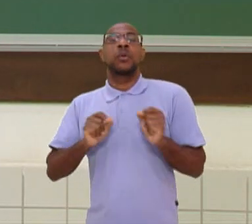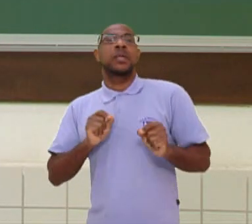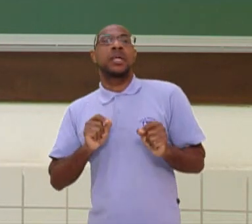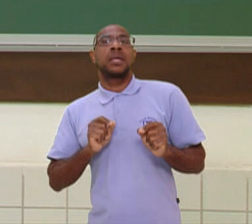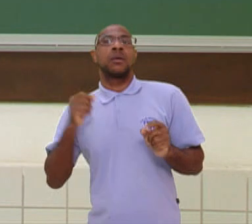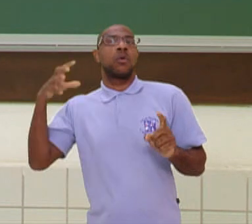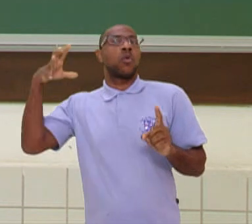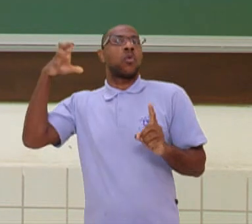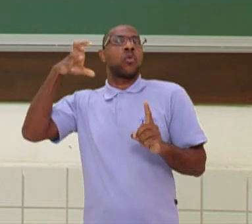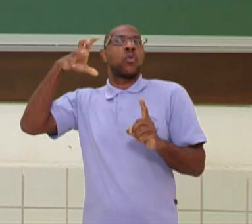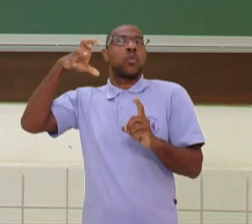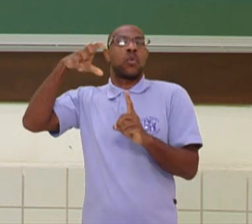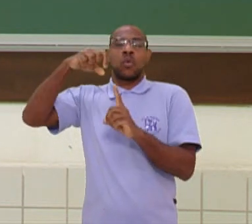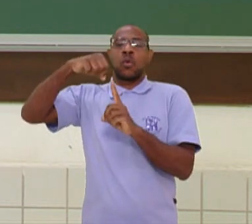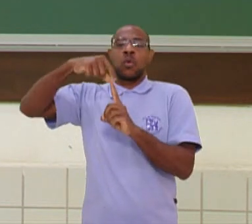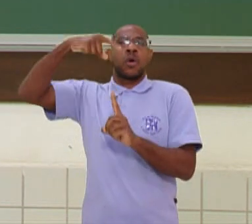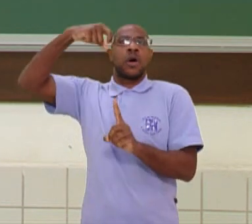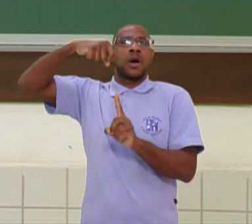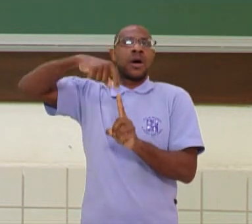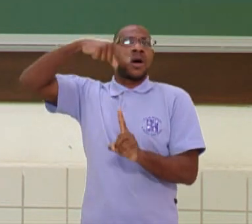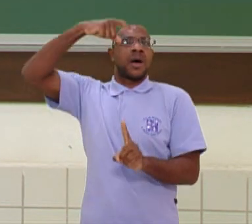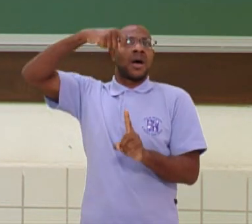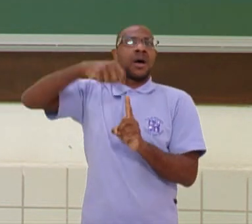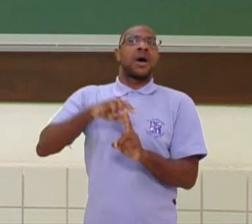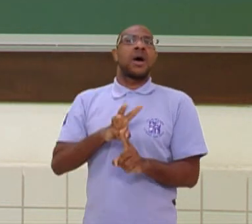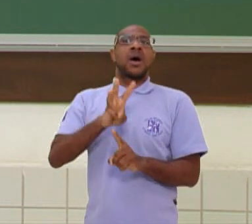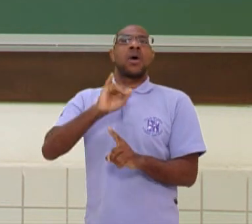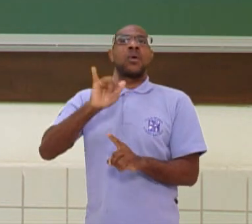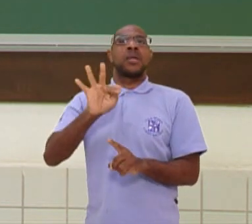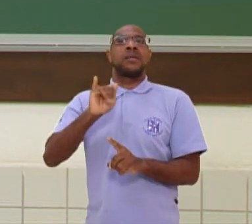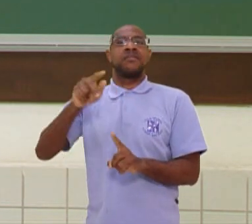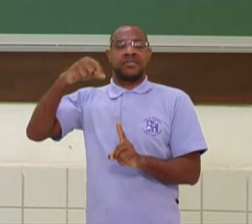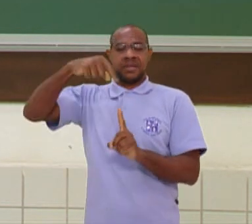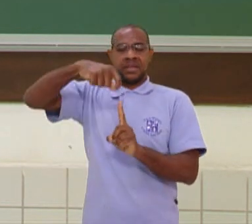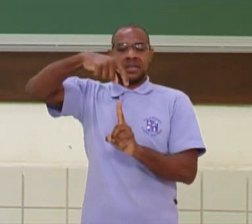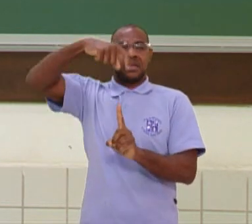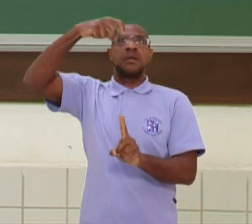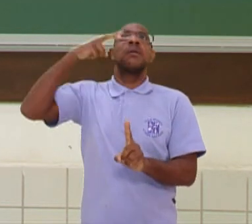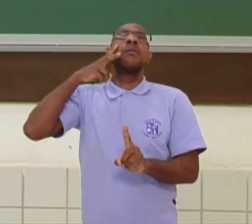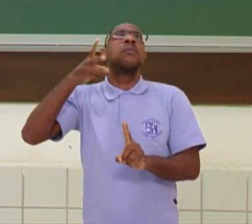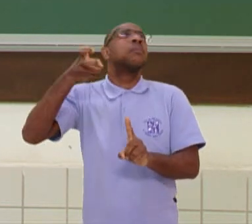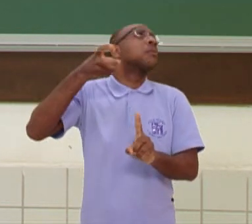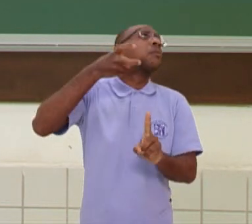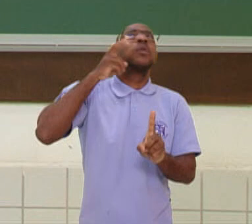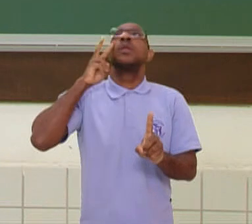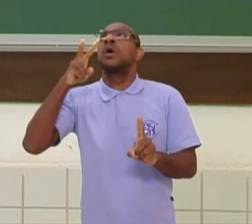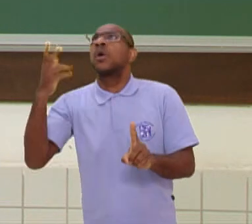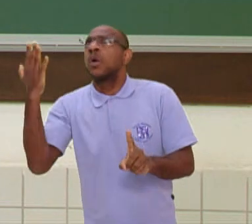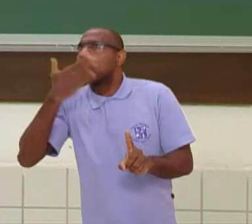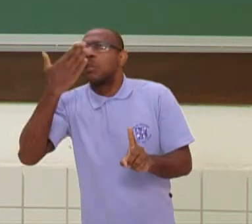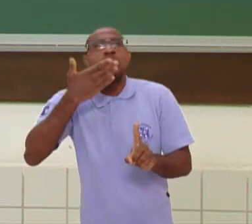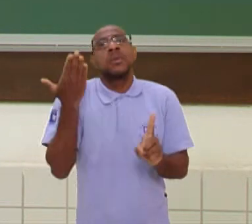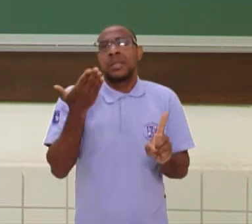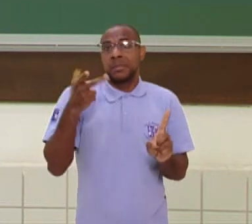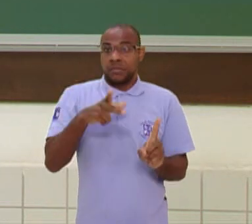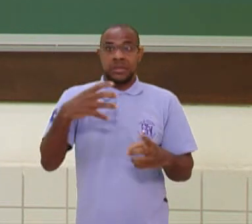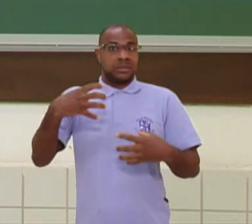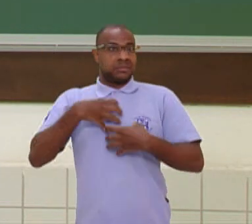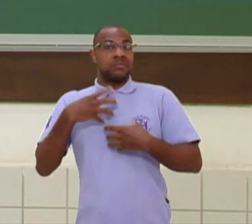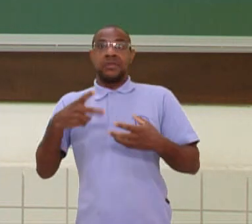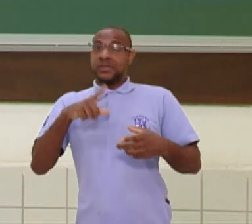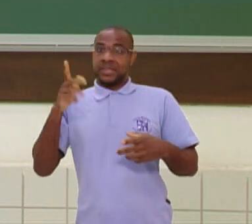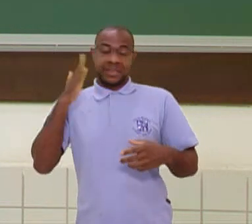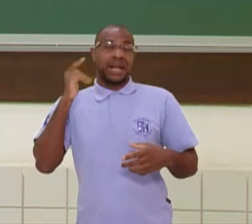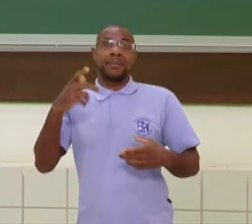Wi-Fi. Você não vê o Wi-Fi, mas você sabe que ele existe. Da mesma forma, as ondas que acabam chegando até o seu televisor. Então você